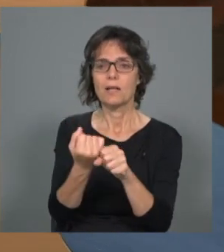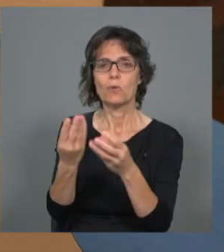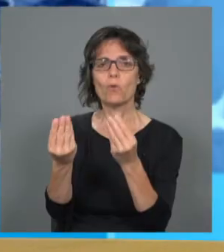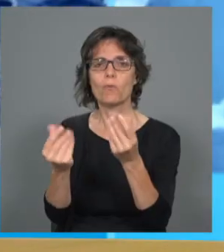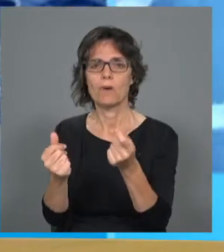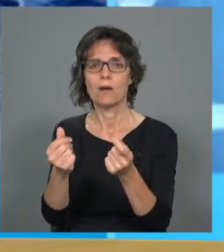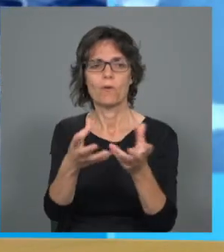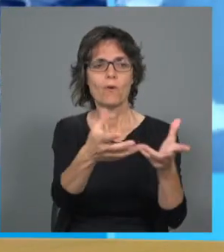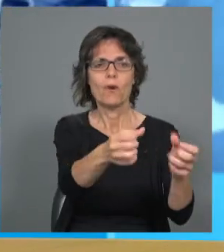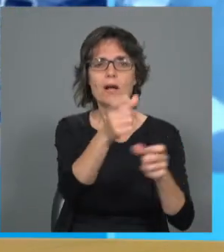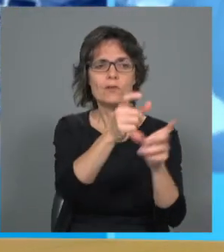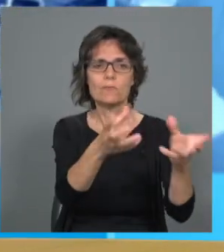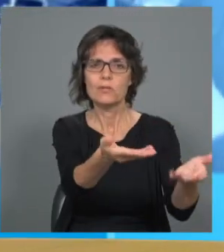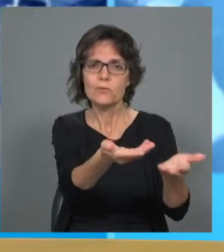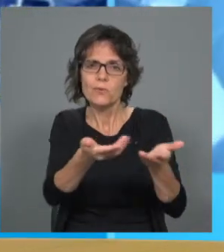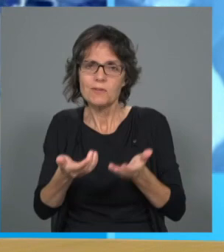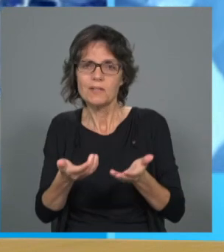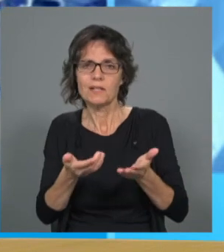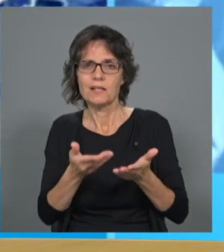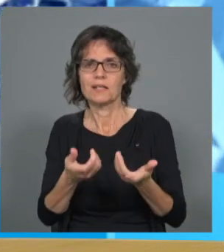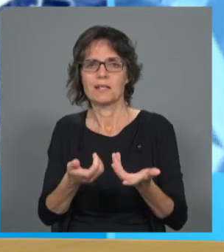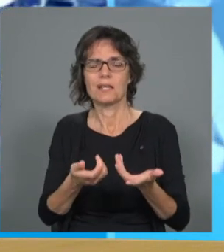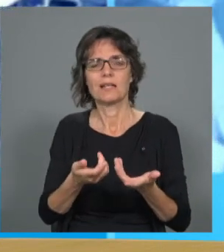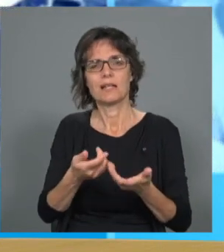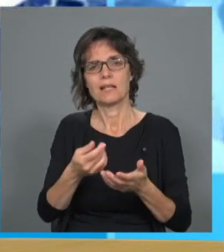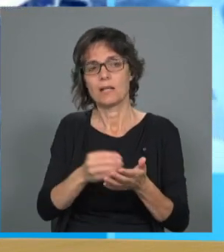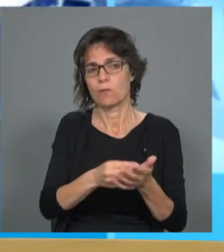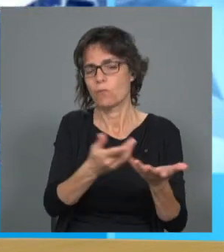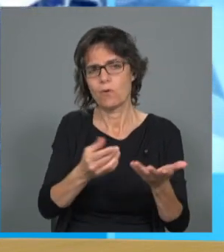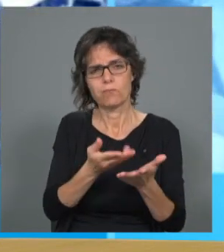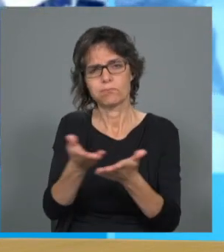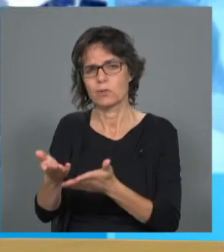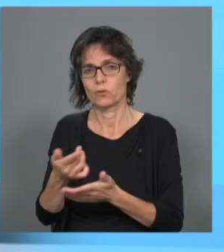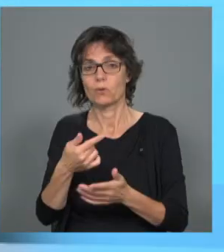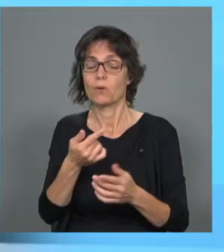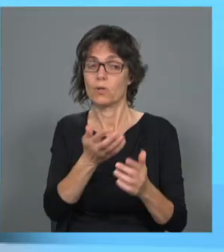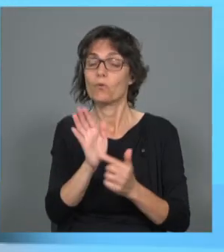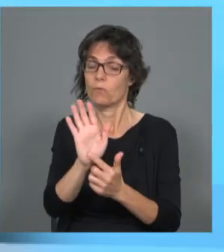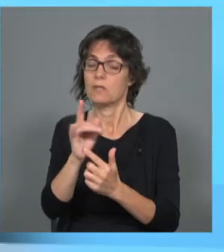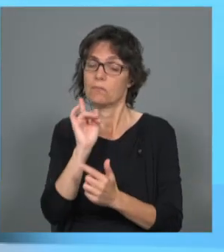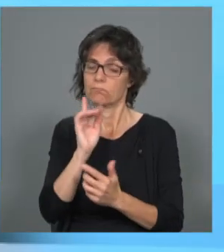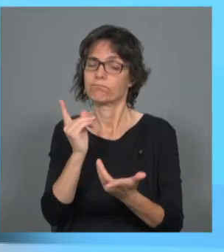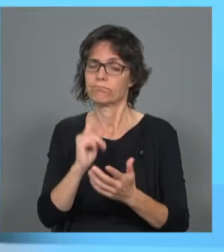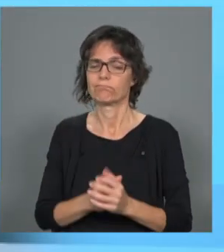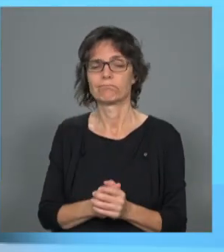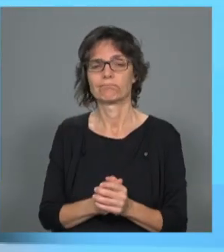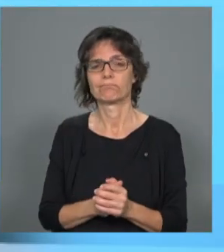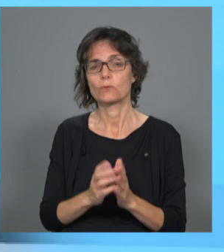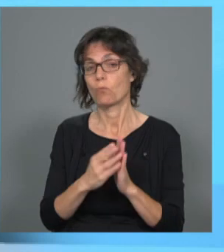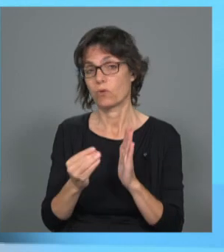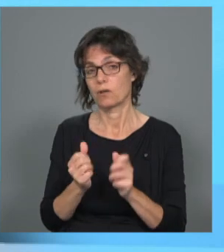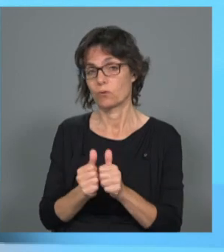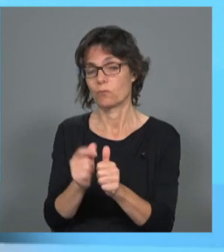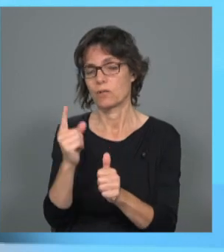os pobres com as mãos e levou-os. E é uma enorme lição para nós até hoje. Muito bem, analisamos então esta solenidade